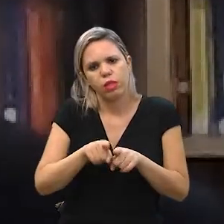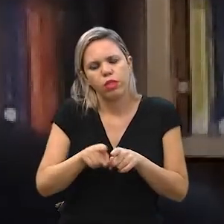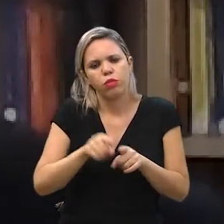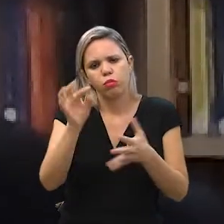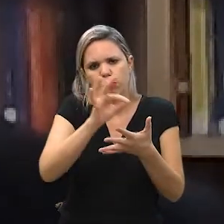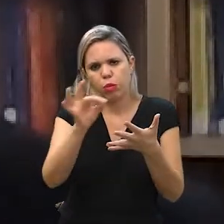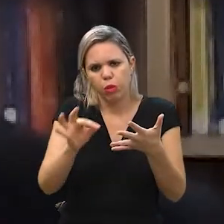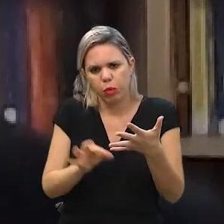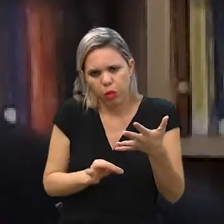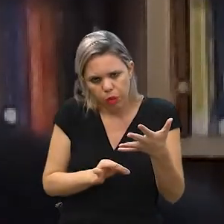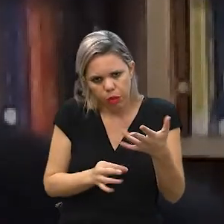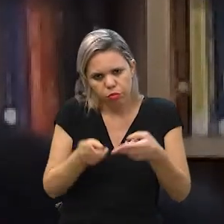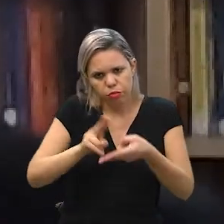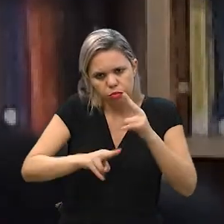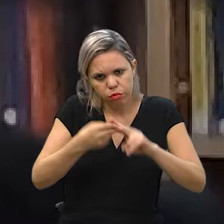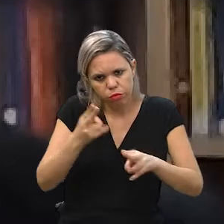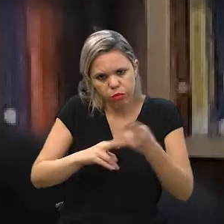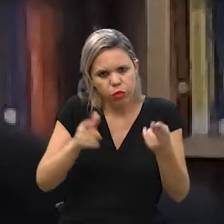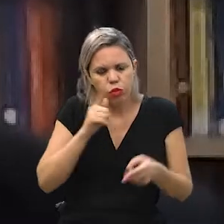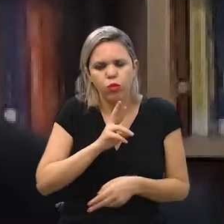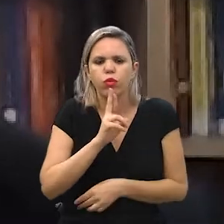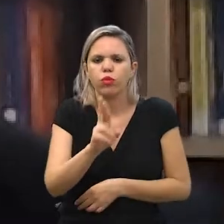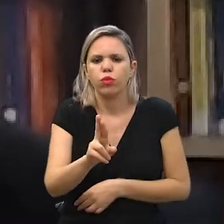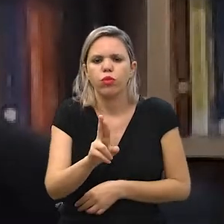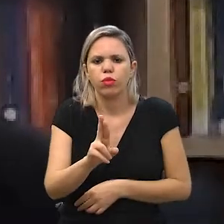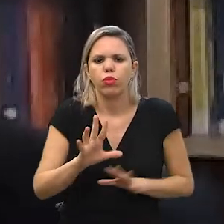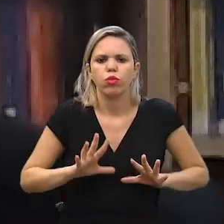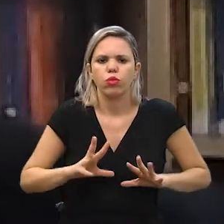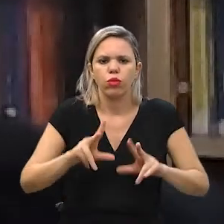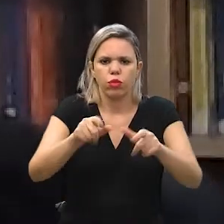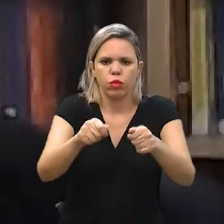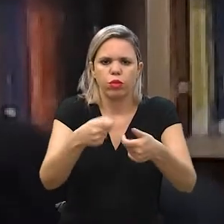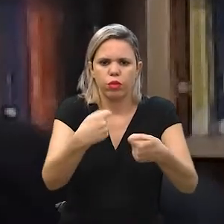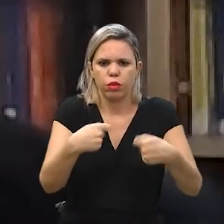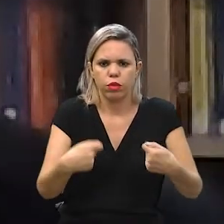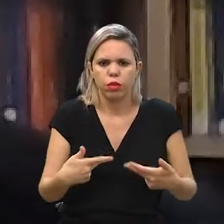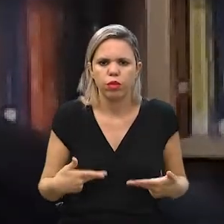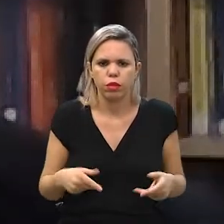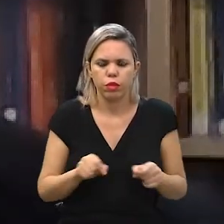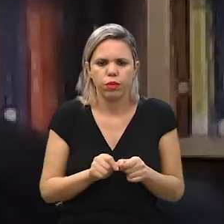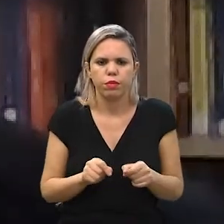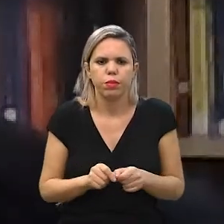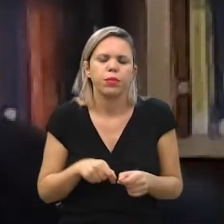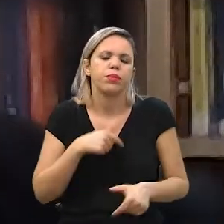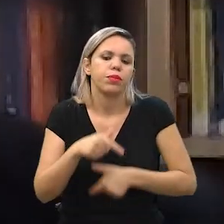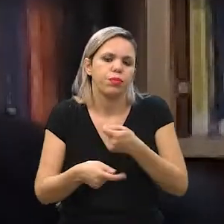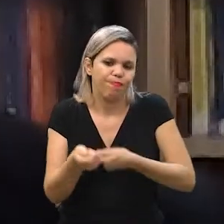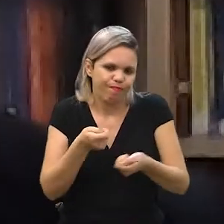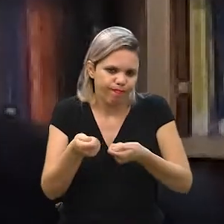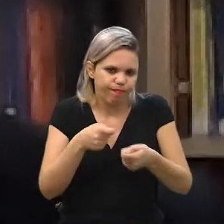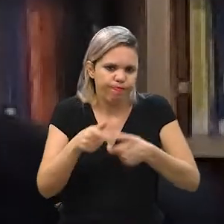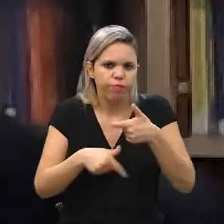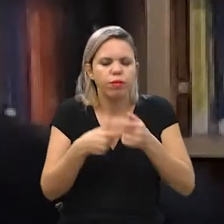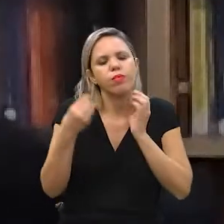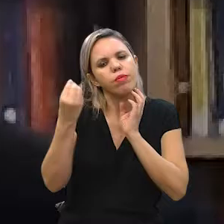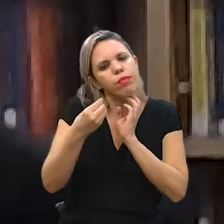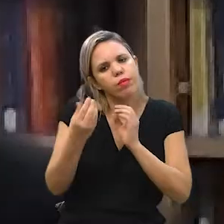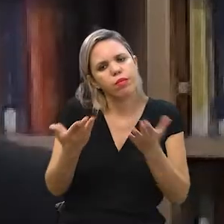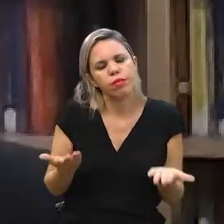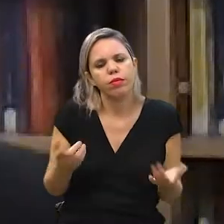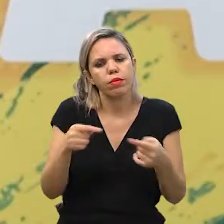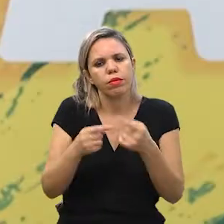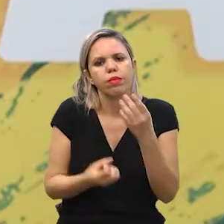conjunto de competências para conseguir responder a todas essas demandas, né, do mundo do trabalho. Então, nessa linha, o